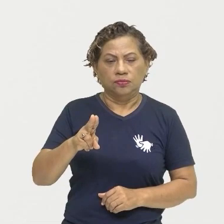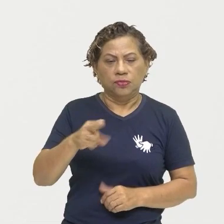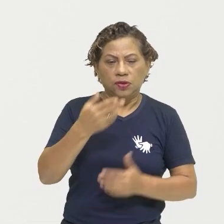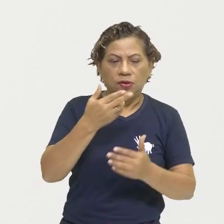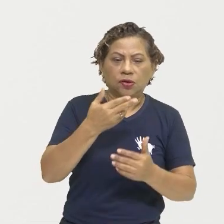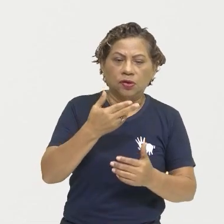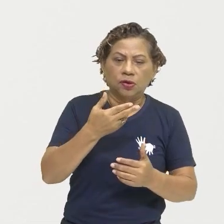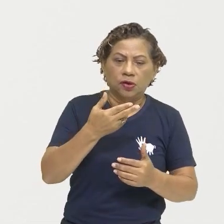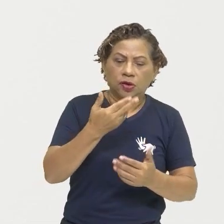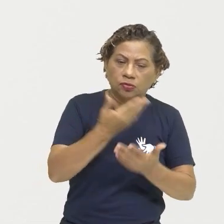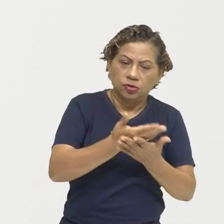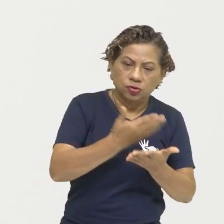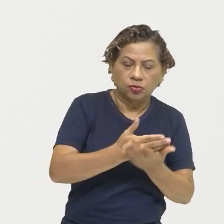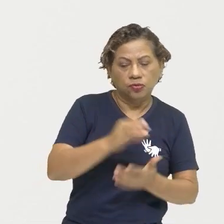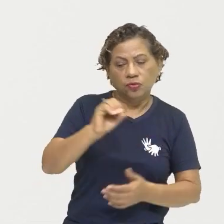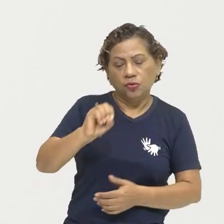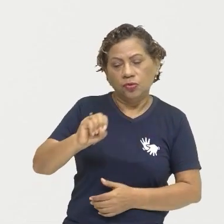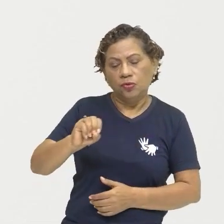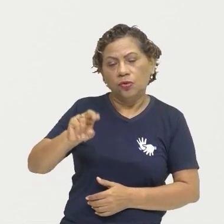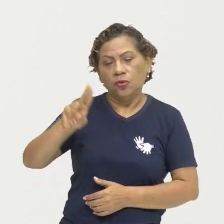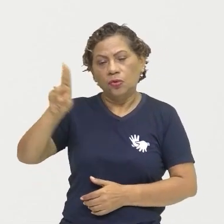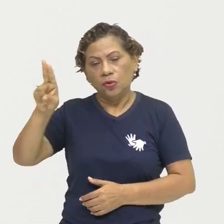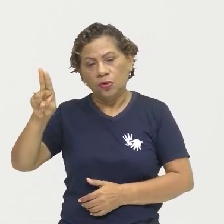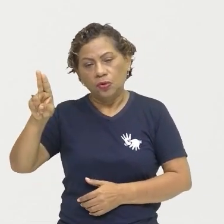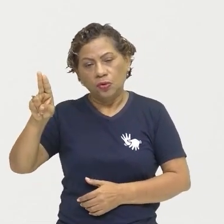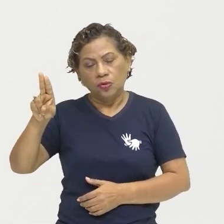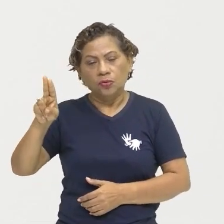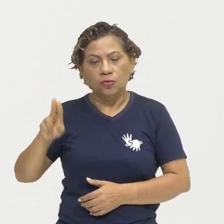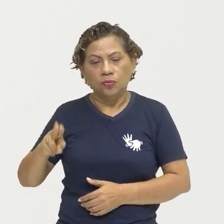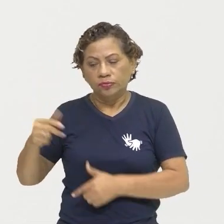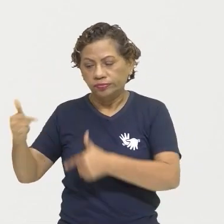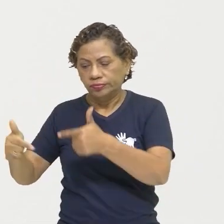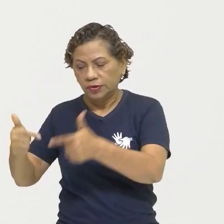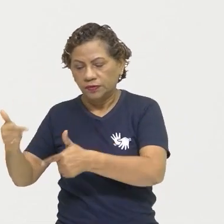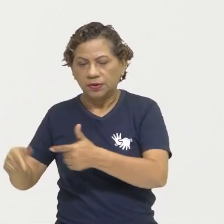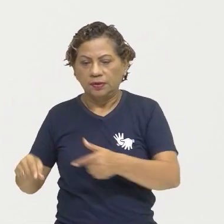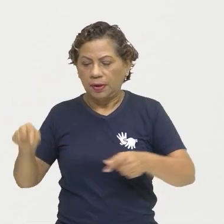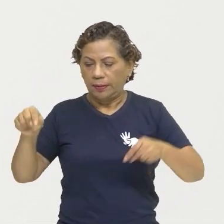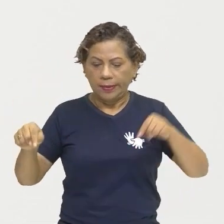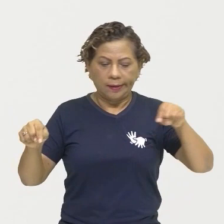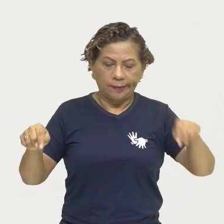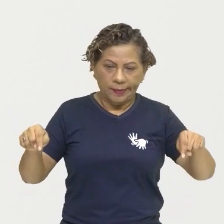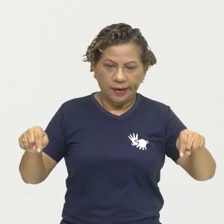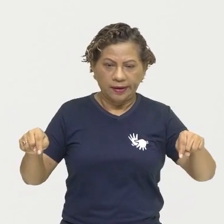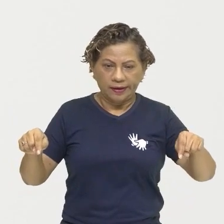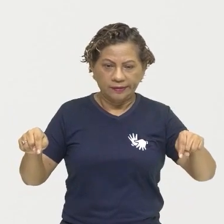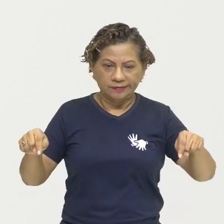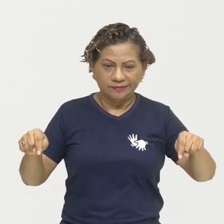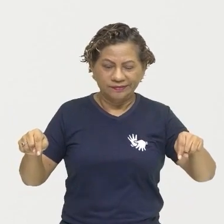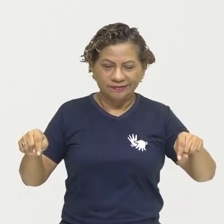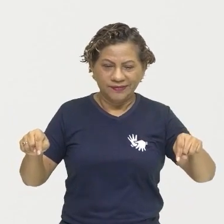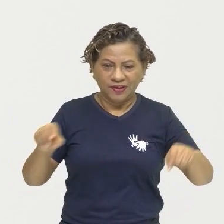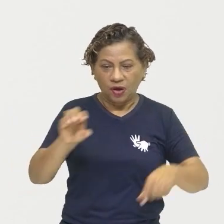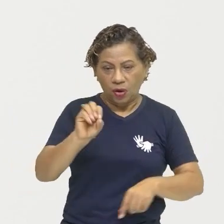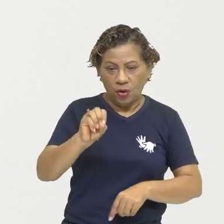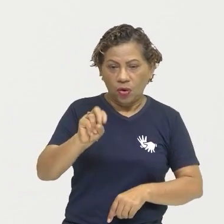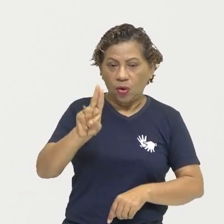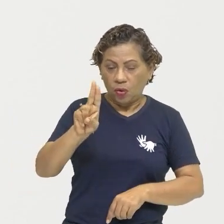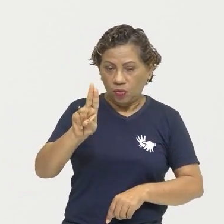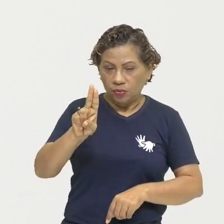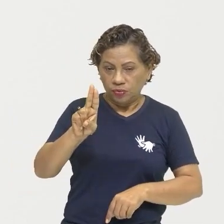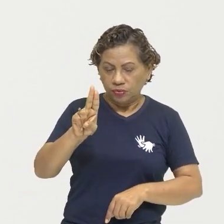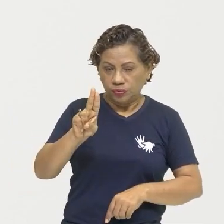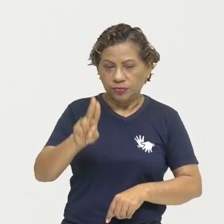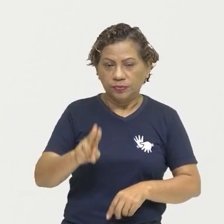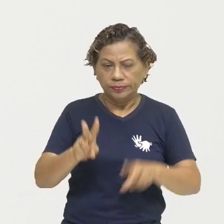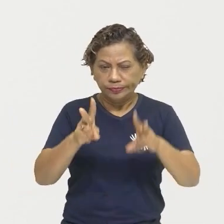essa coisa, ou eu vou fazer outra coisa aqui. Então, veja, aqui não é de alternância, gente, a ideia.